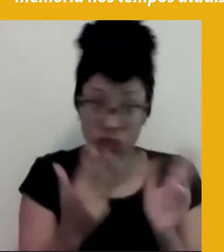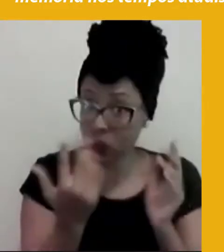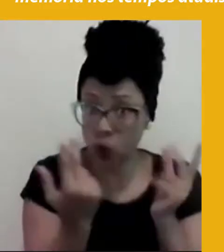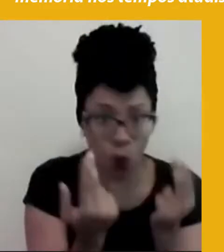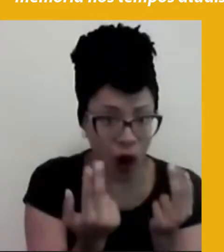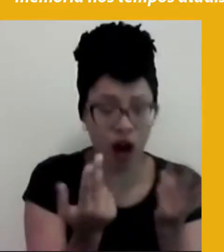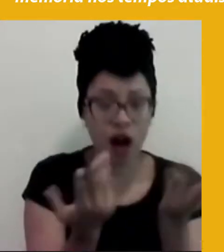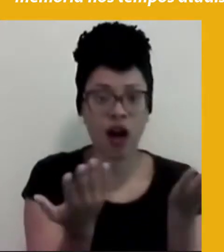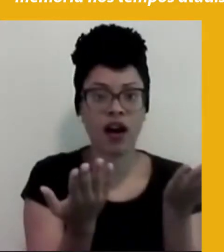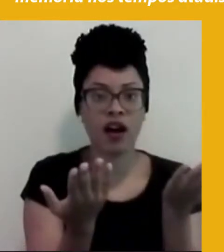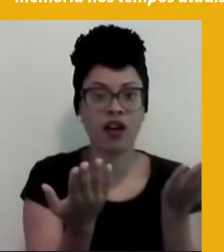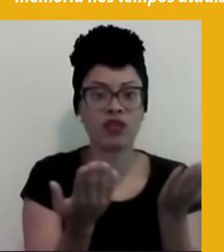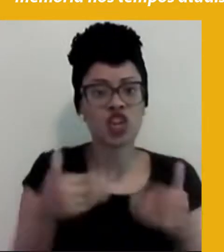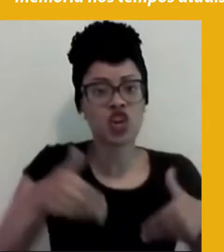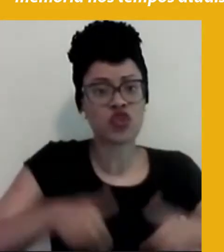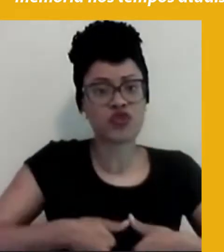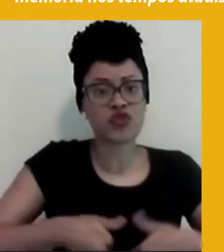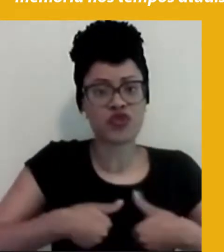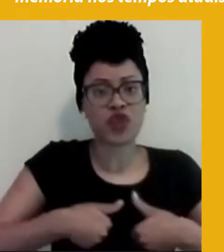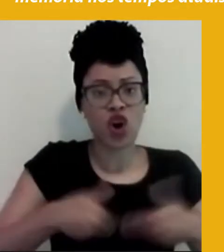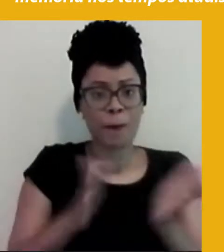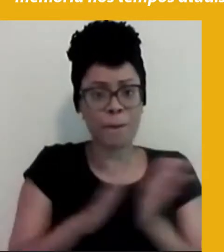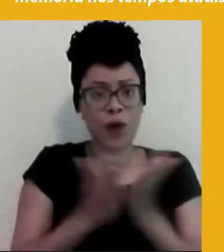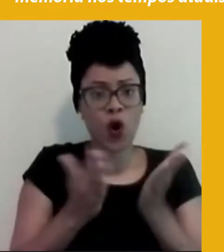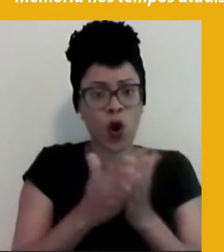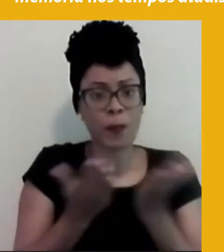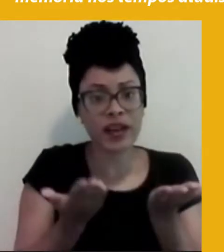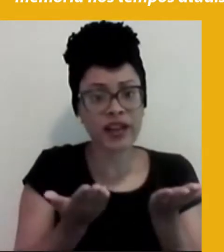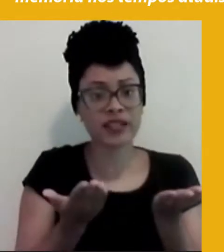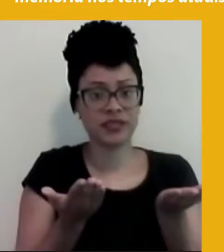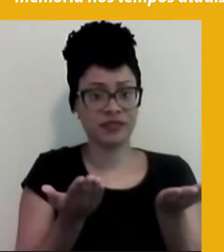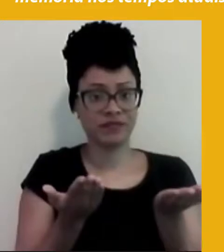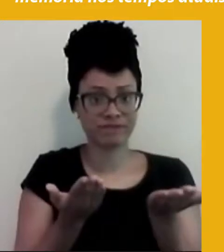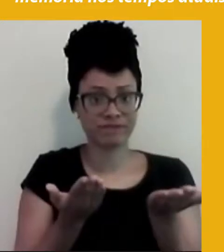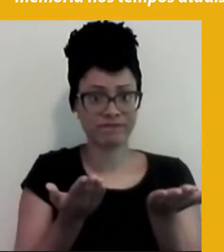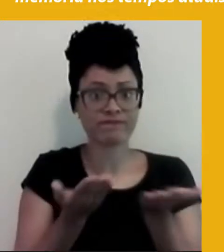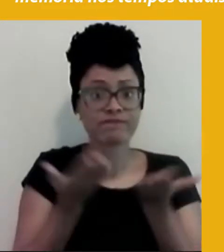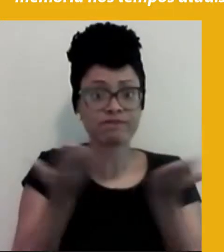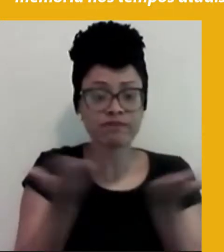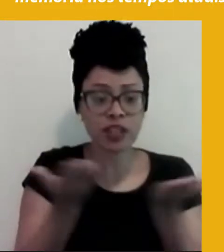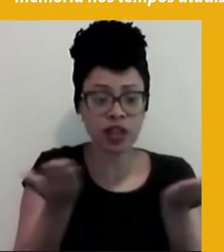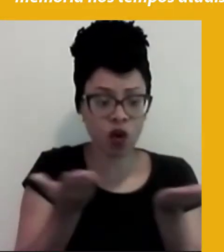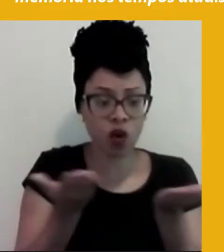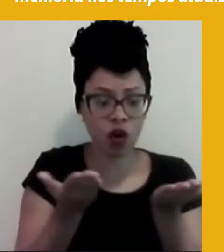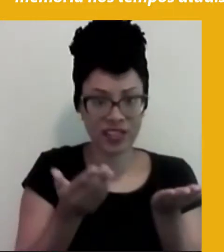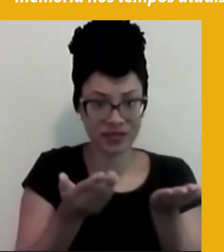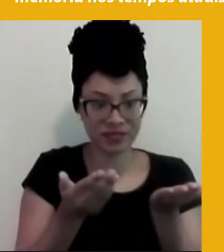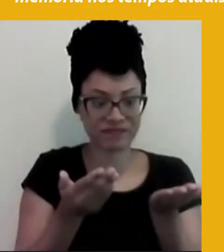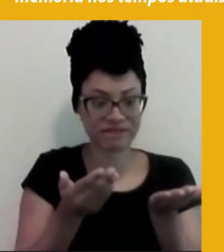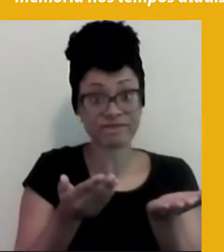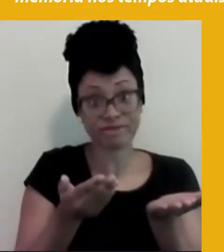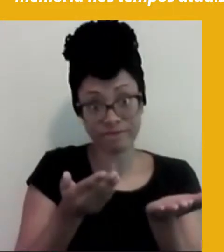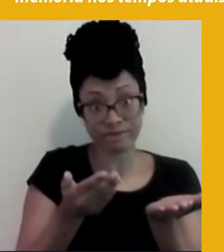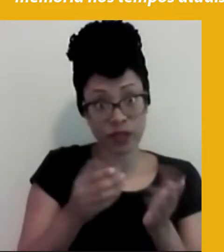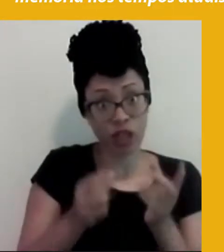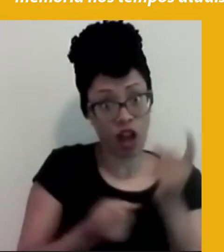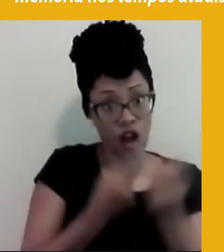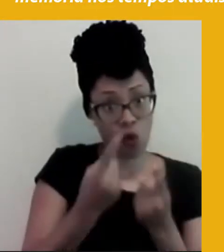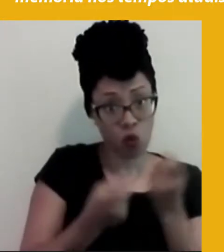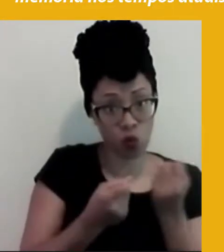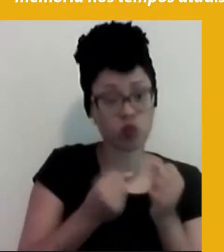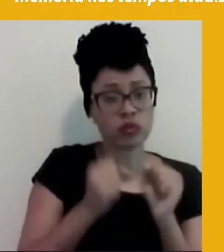agora, né, no momento em que metade da população, os mais ricos, podem fazer isolamento social e os mais pobres não